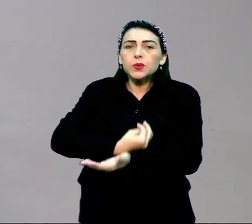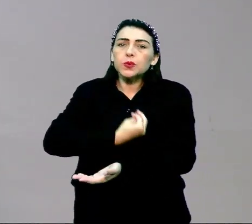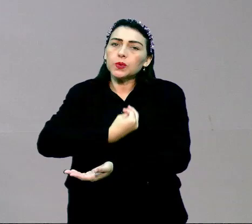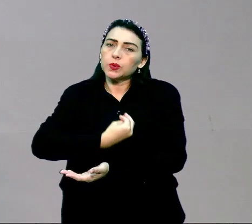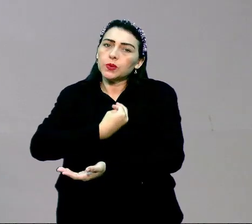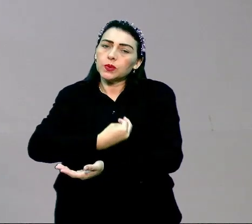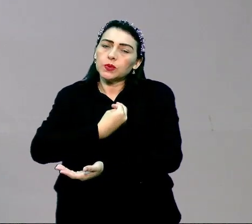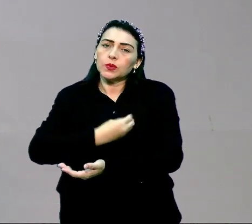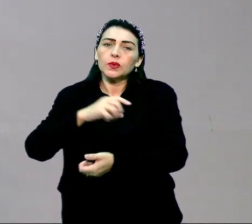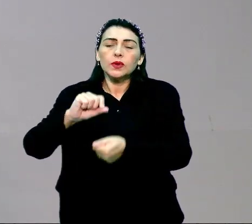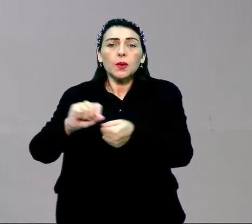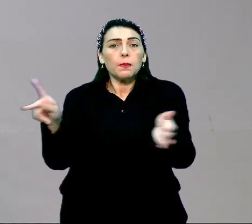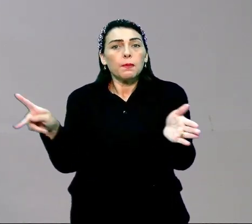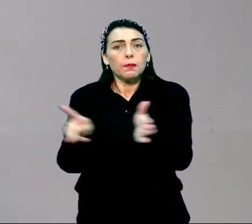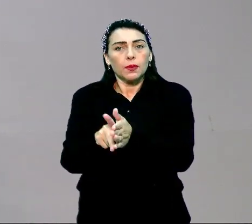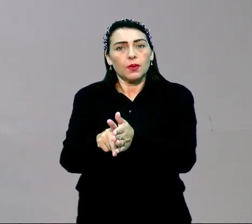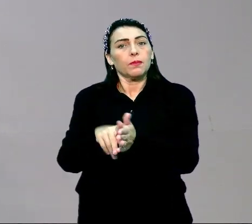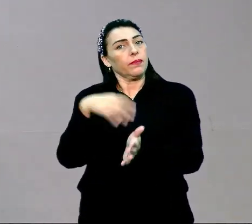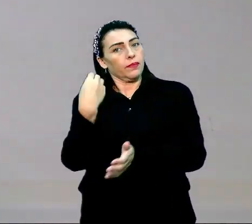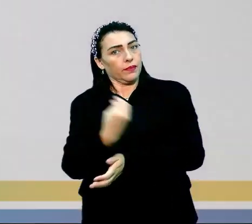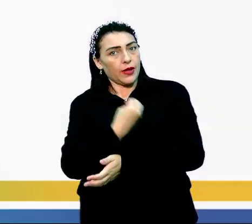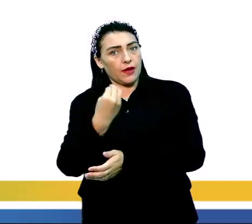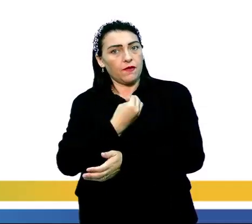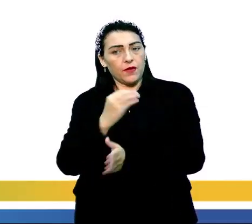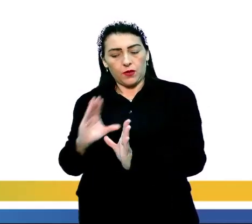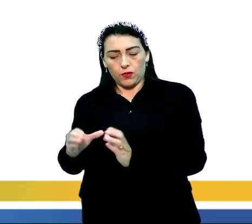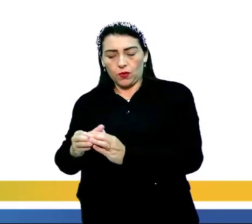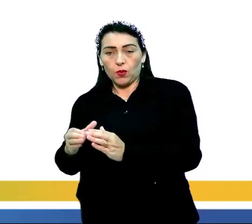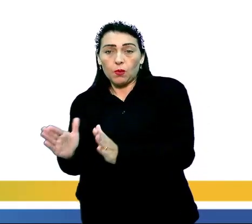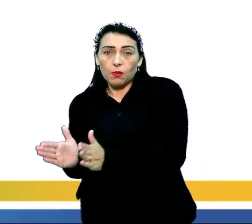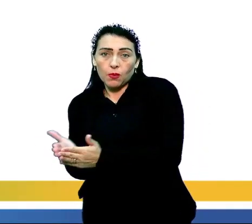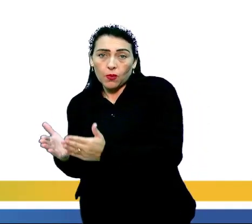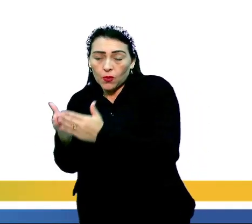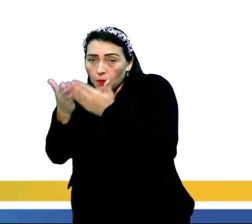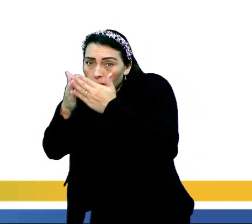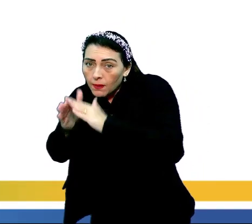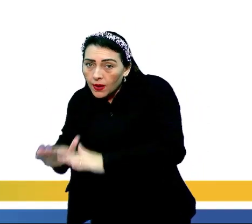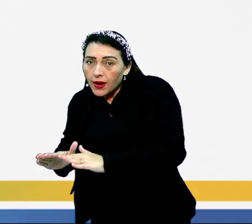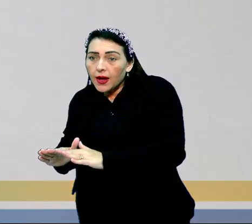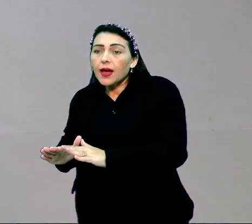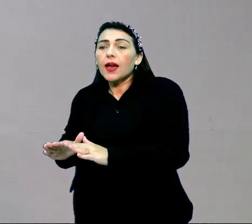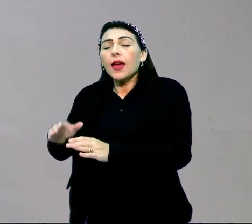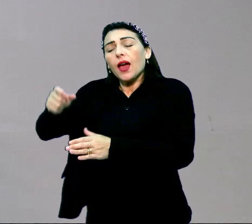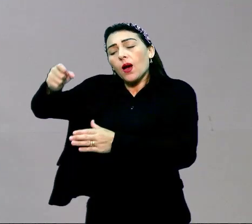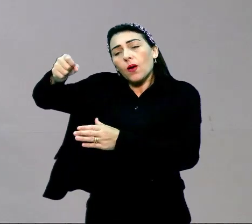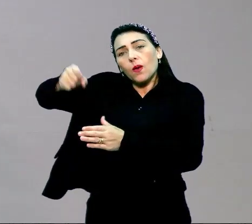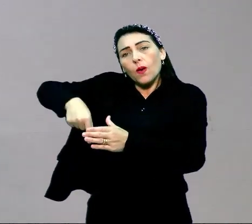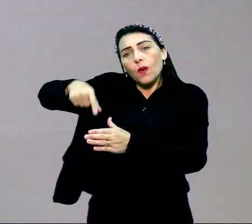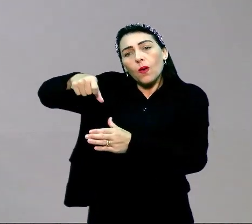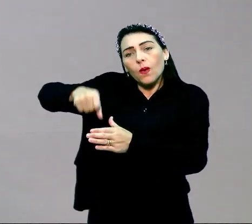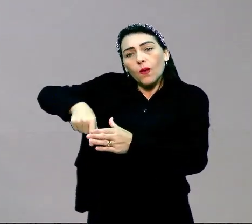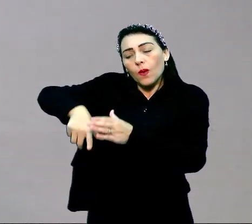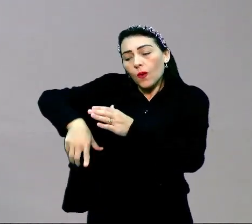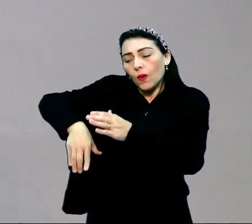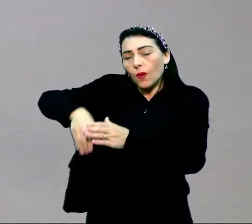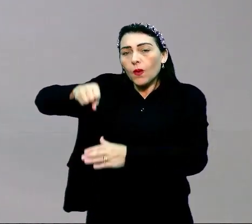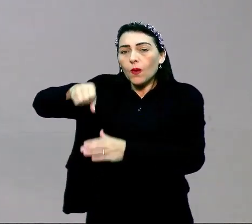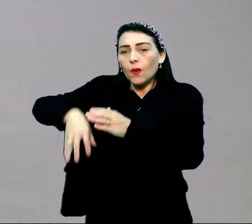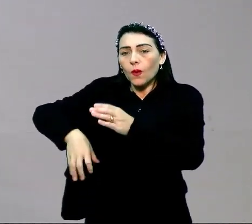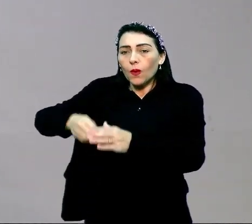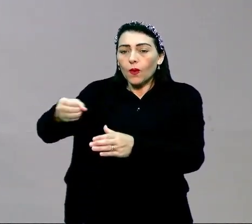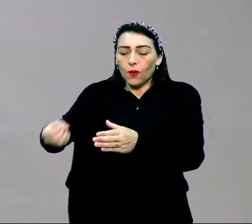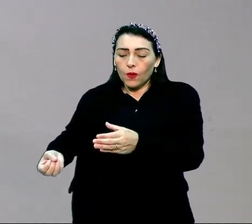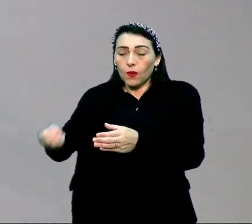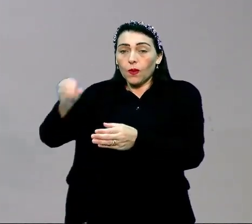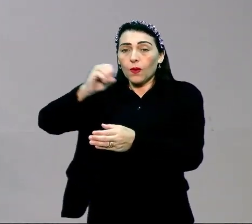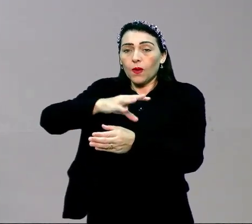foi fazendo parte da realidade deles. Vejam que um dos direcionamentos é colheita e celebração. Quem é que colhe, meu amor? Você